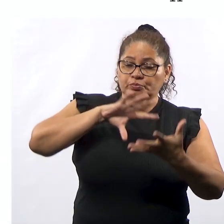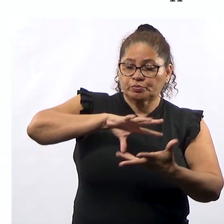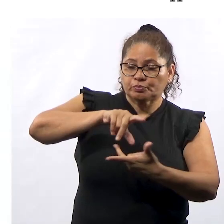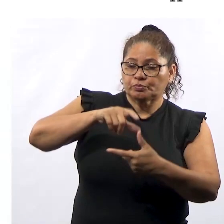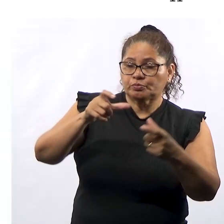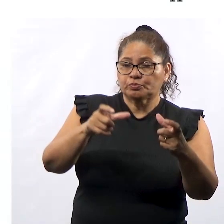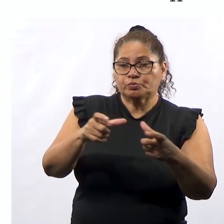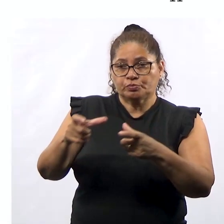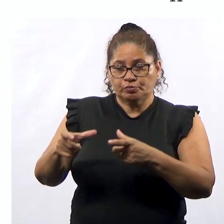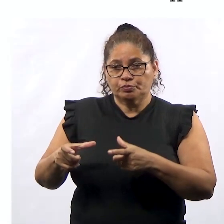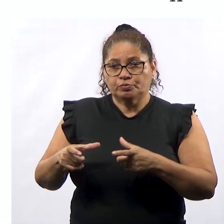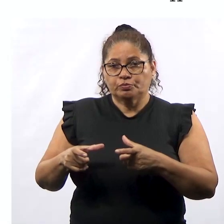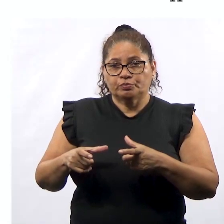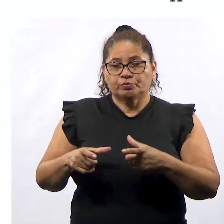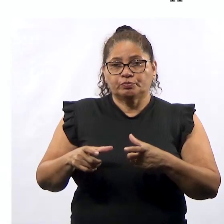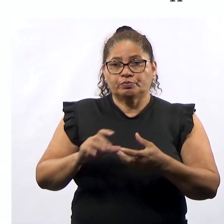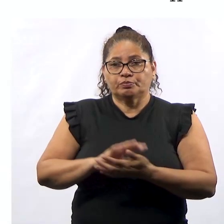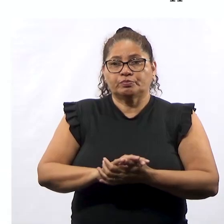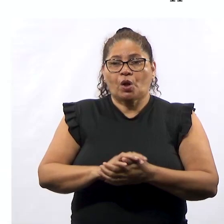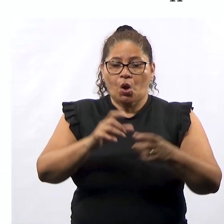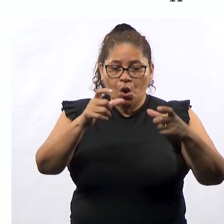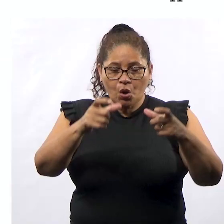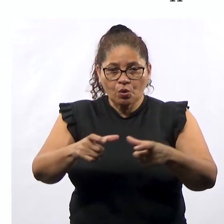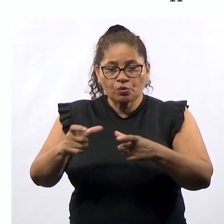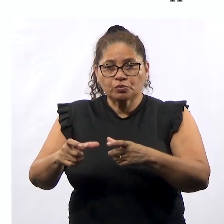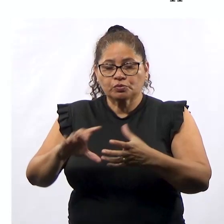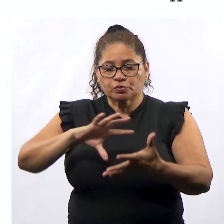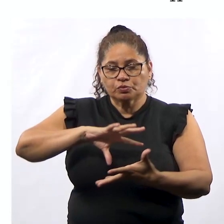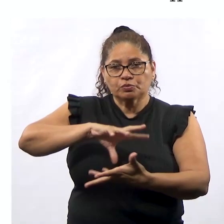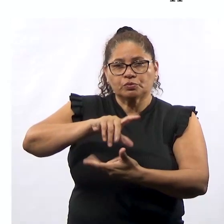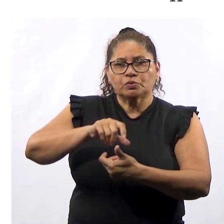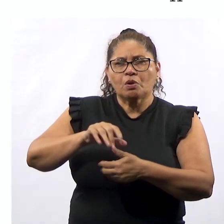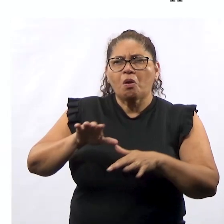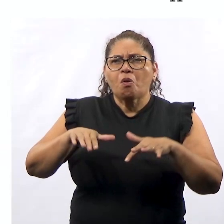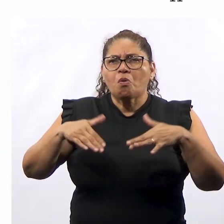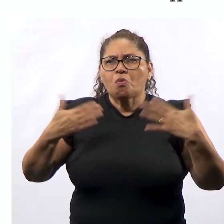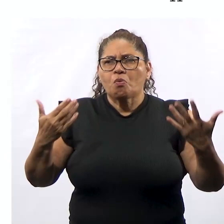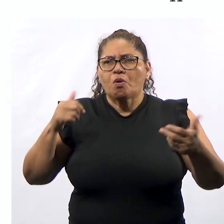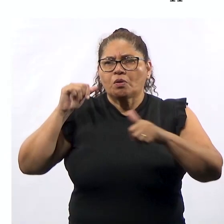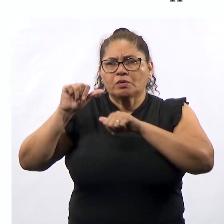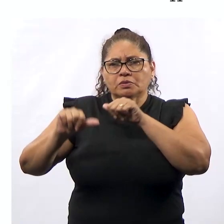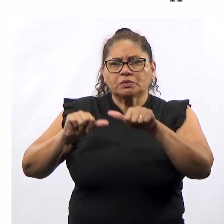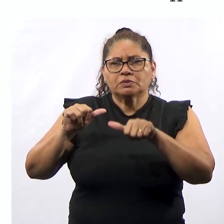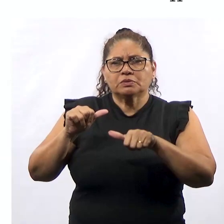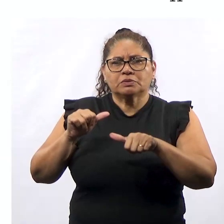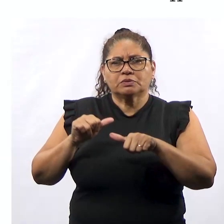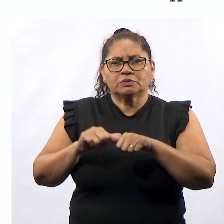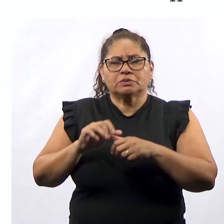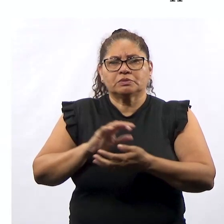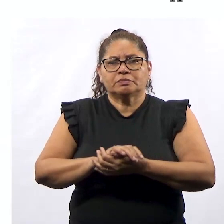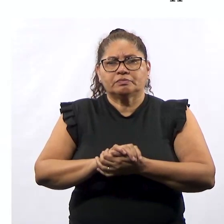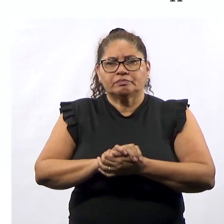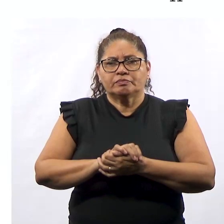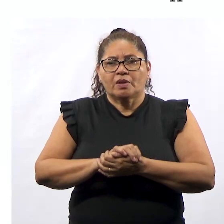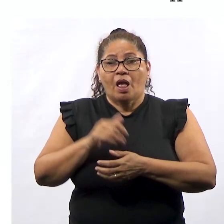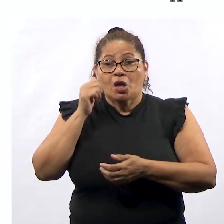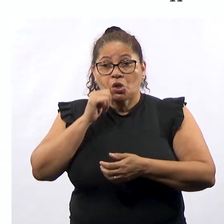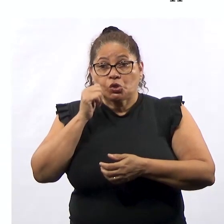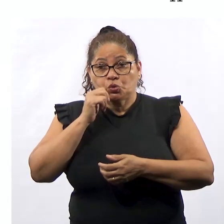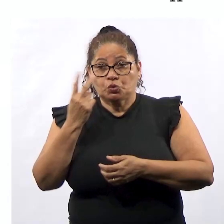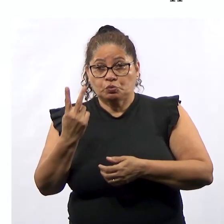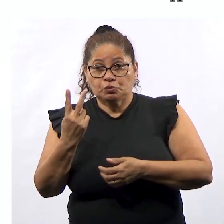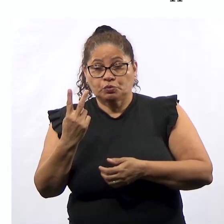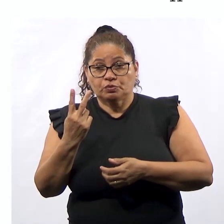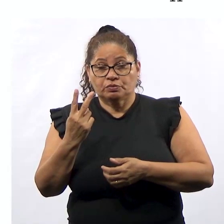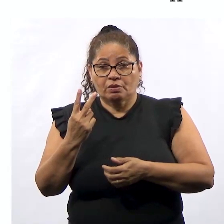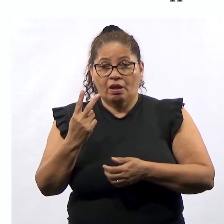global local para a perspectiva local global. Qual é a mudança que Oserina Oliveira e Denise Destro